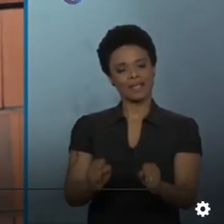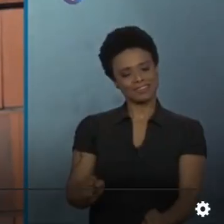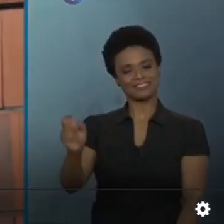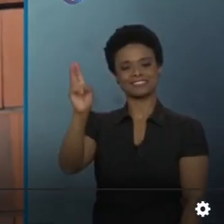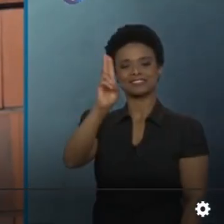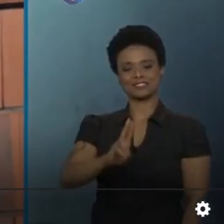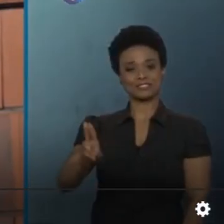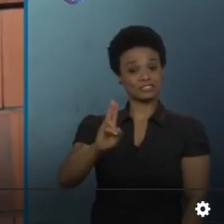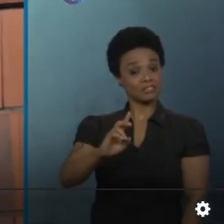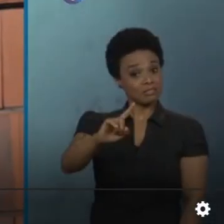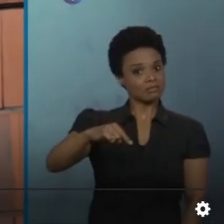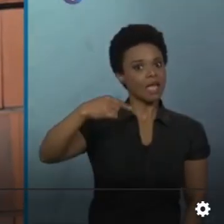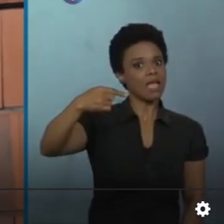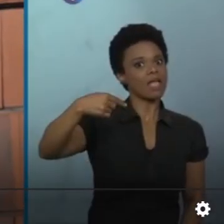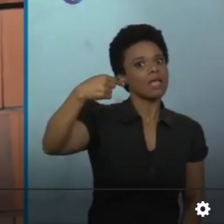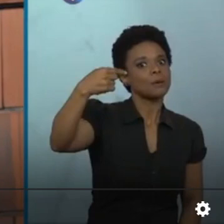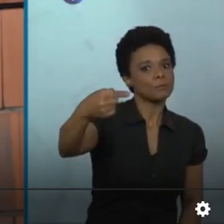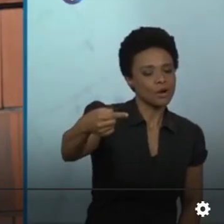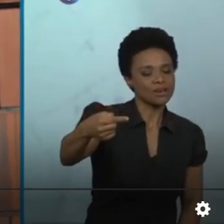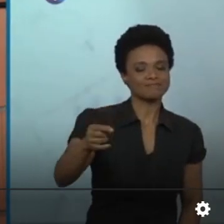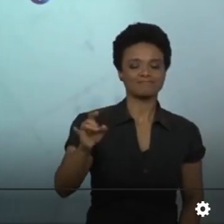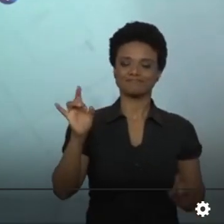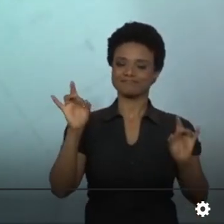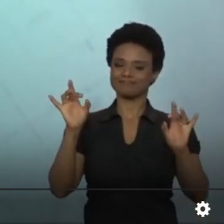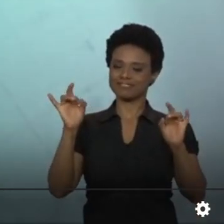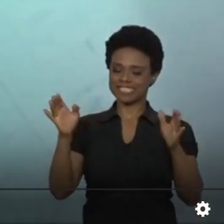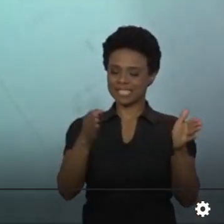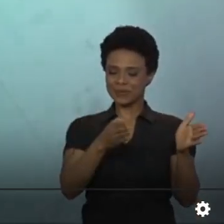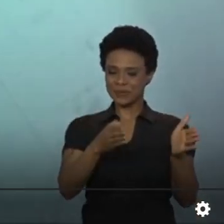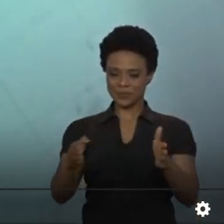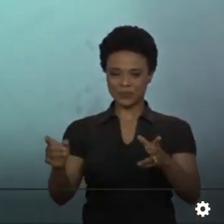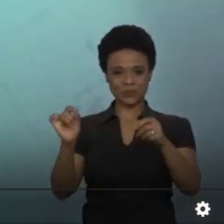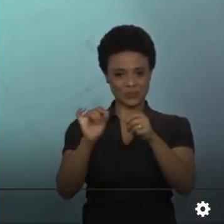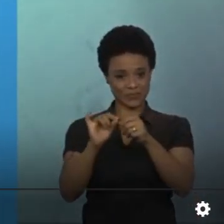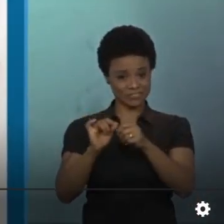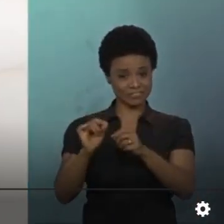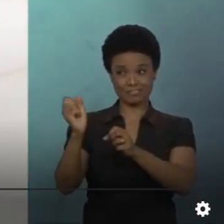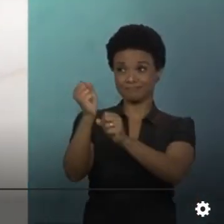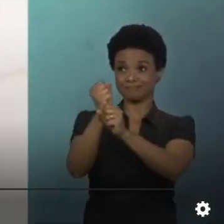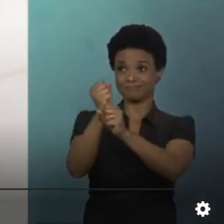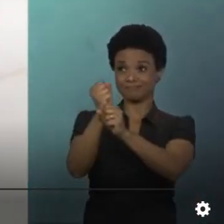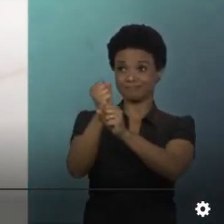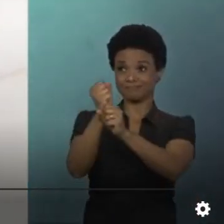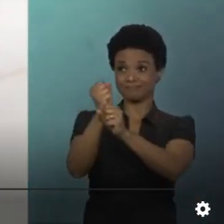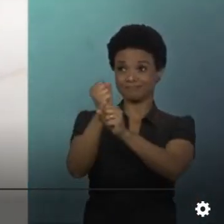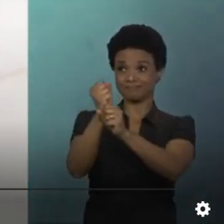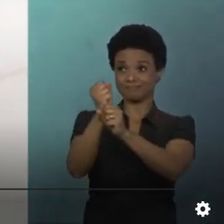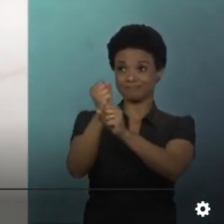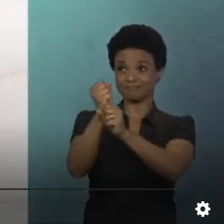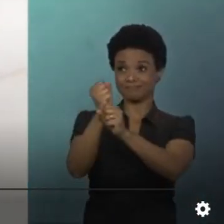utilizadas posteriormente, especialmente durante a execução da obra. Esse material